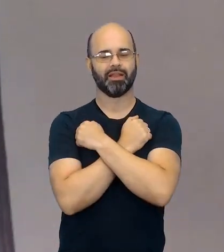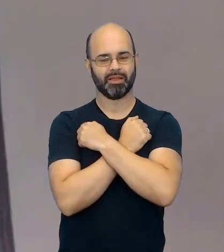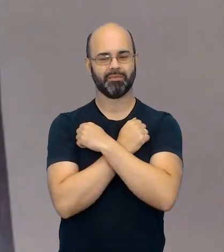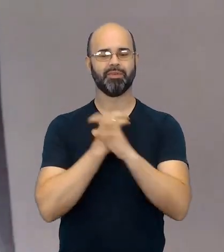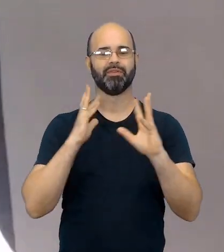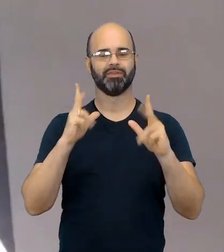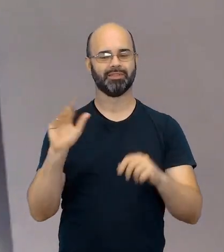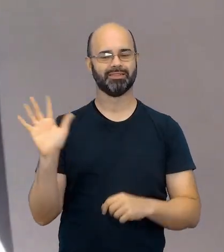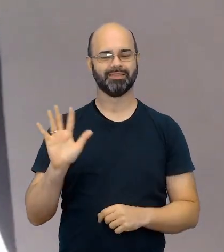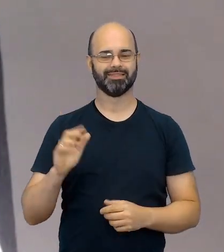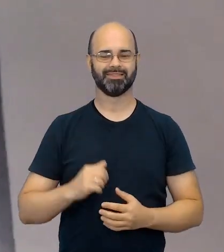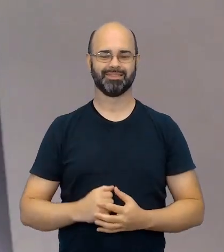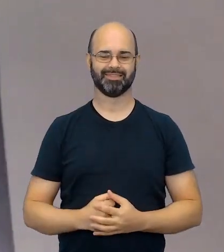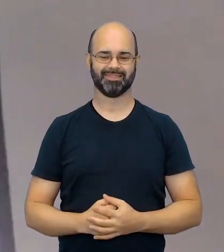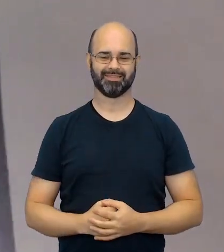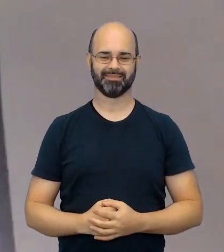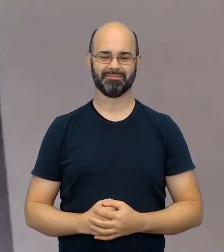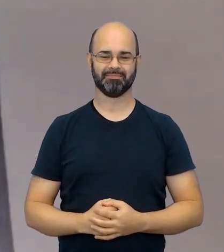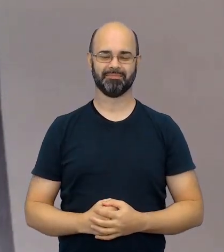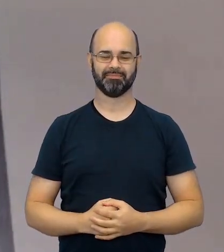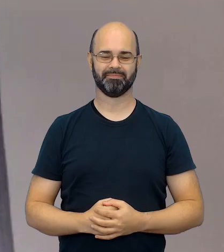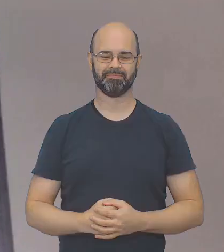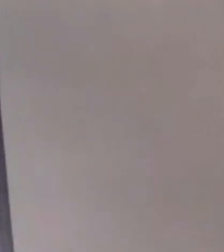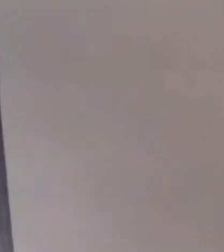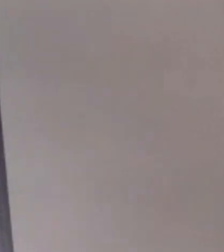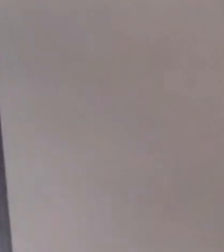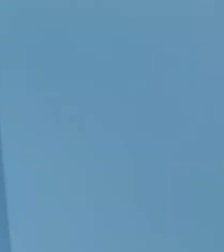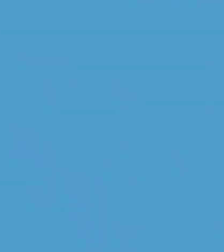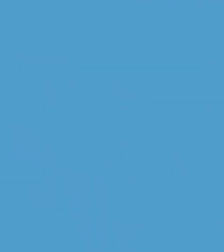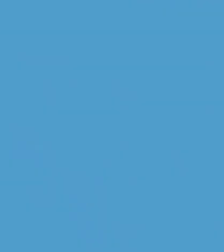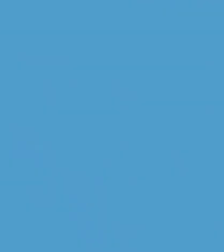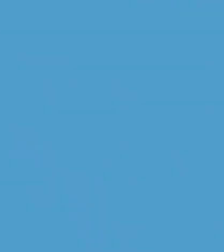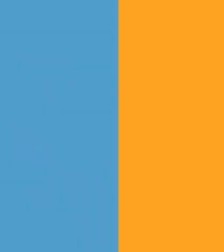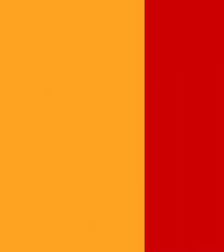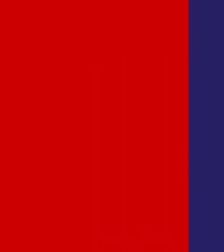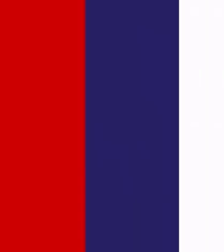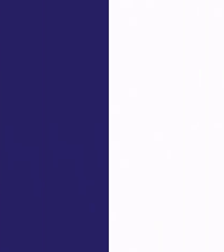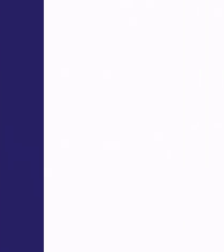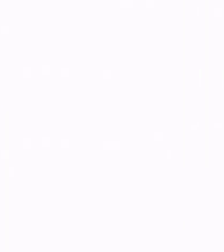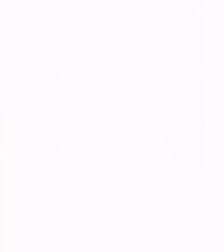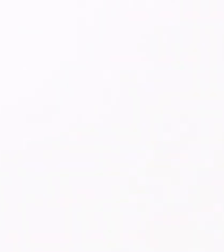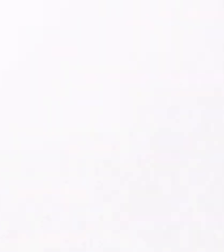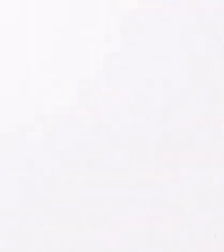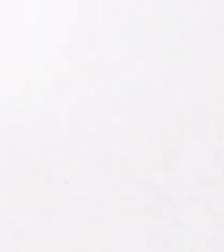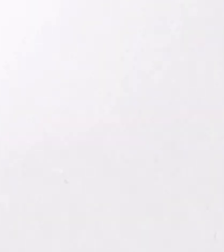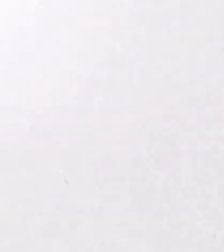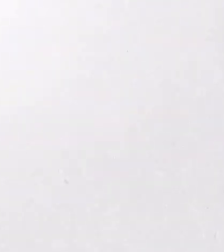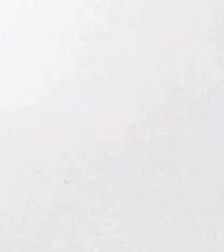abraço e até mais. Thank you.